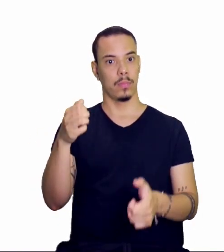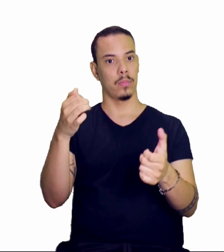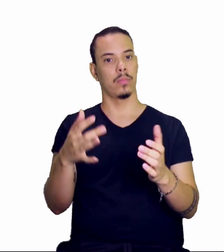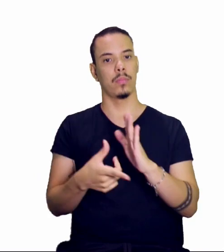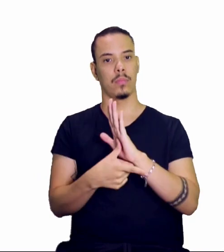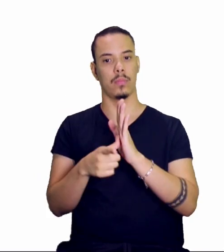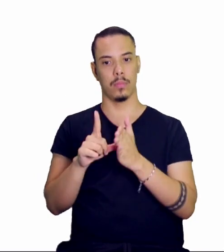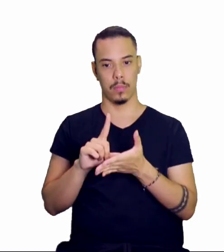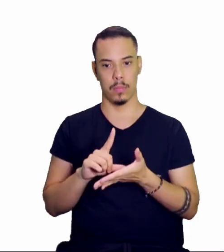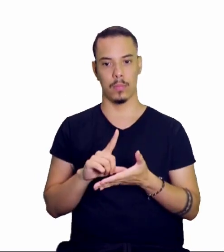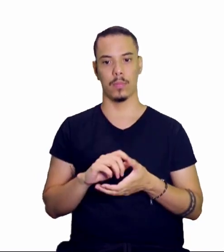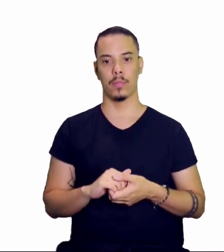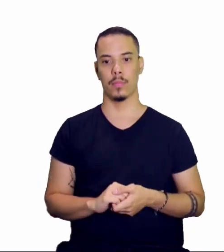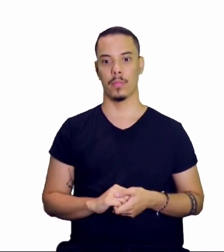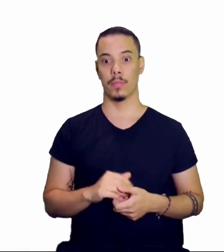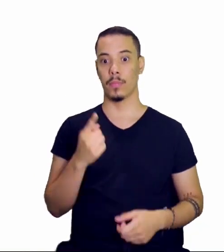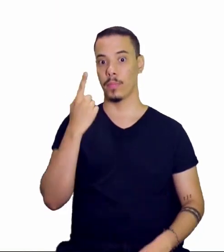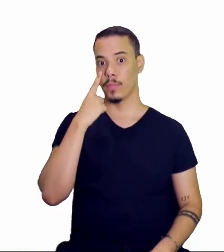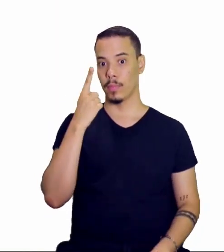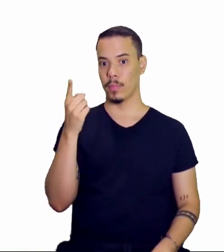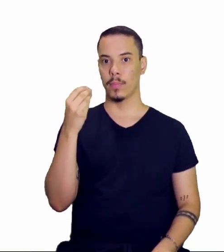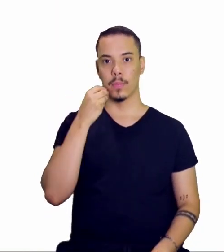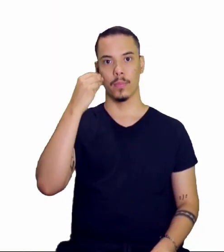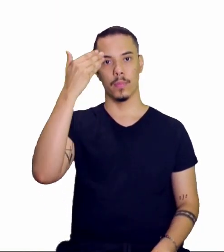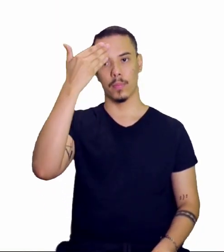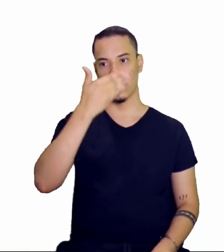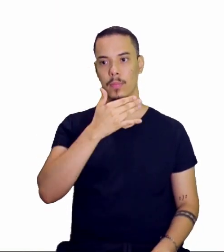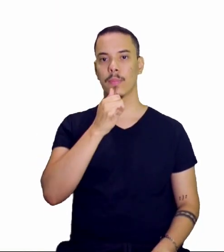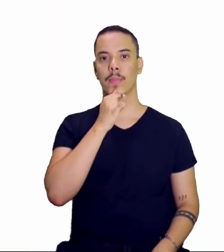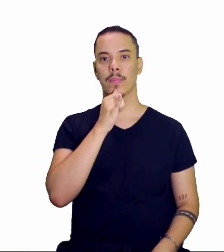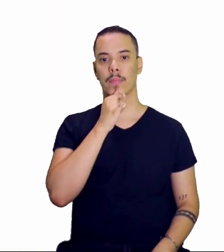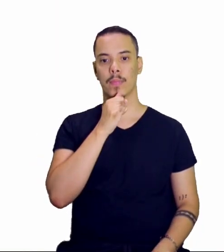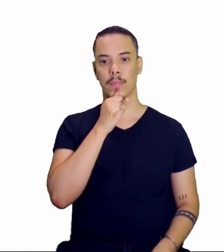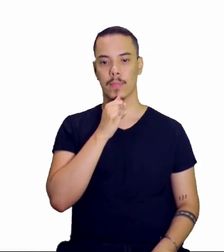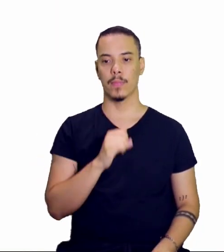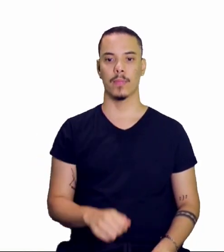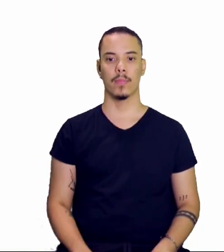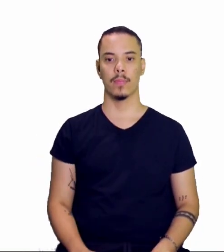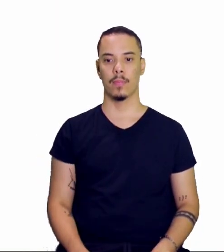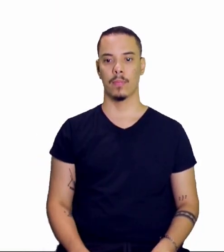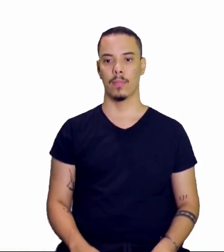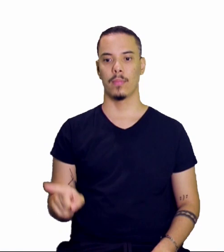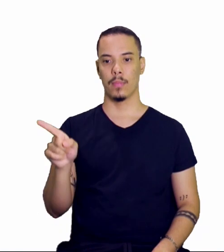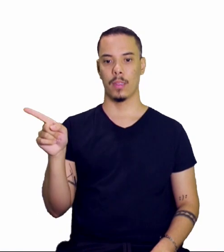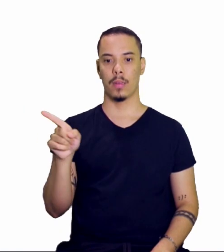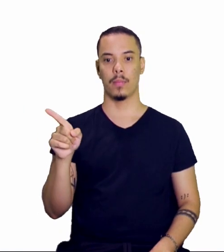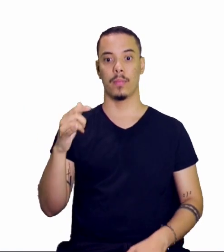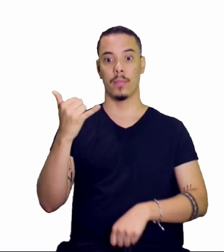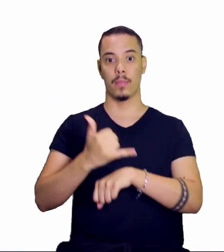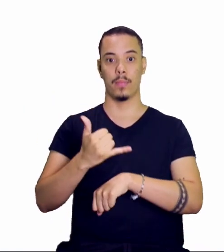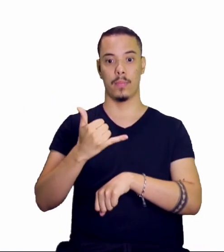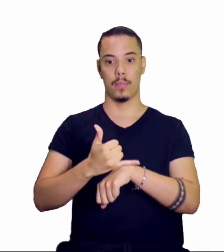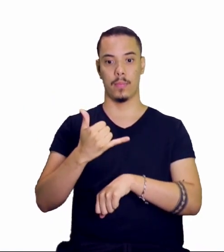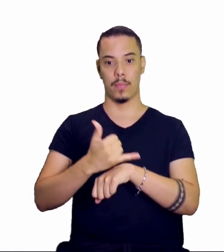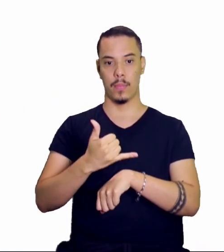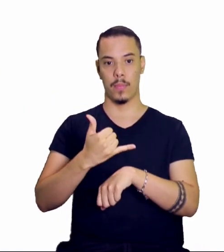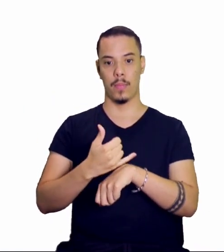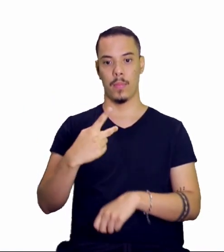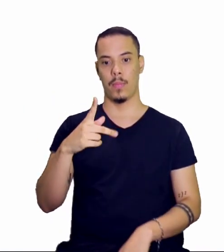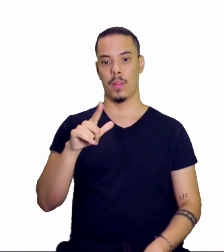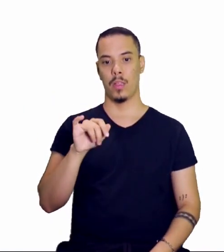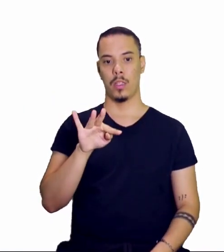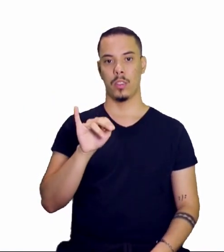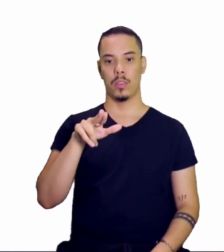Justamente. Então tá aqui, ó, só um exemplozinho. Ali é a barra de platina irídio, utiliza